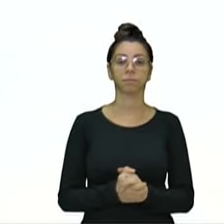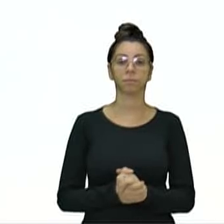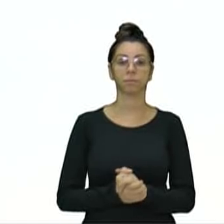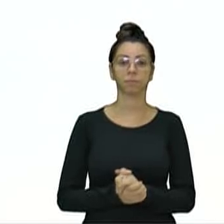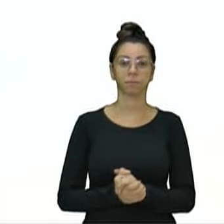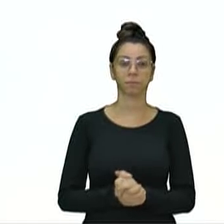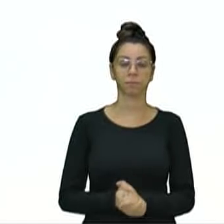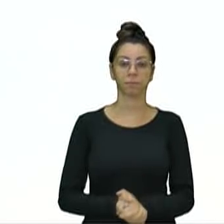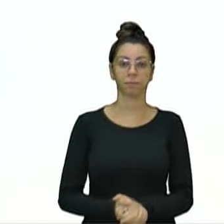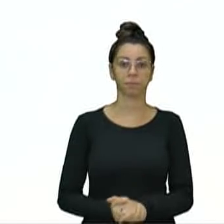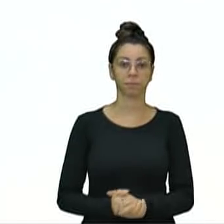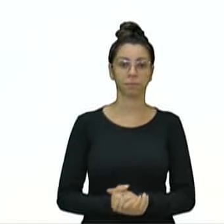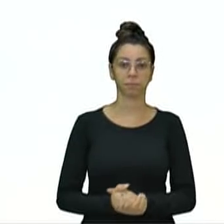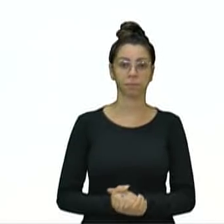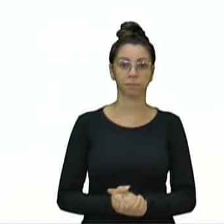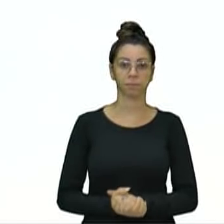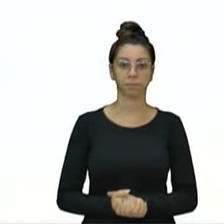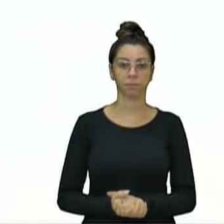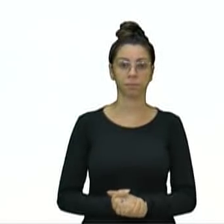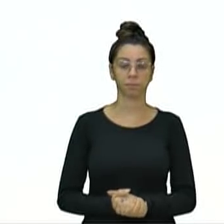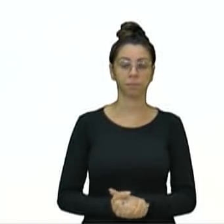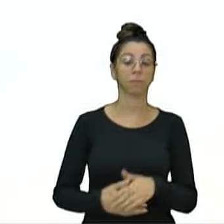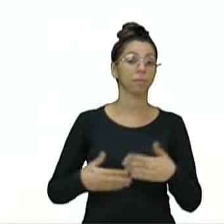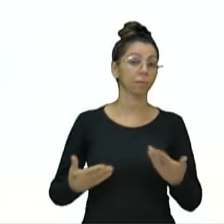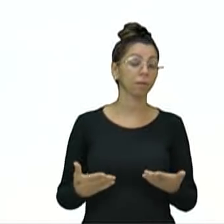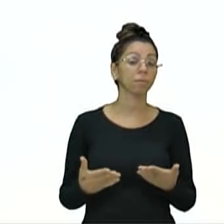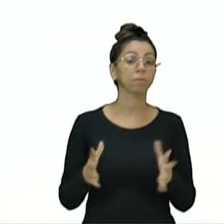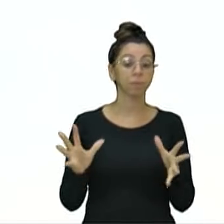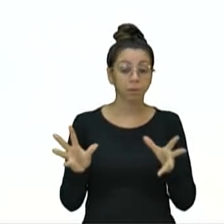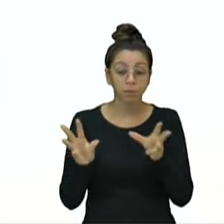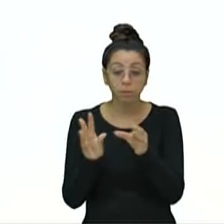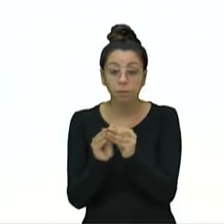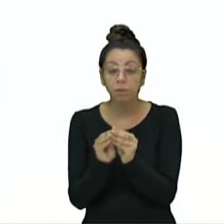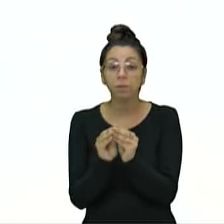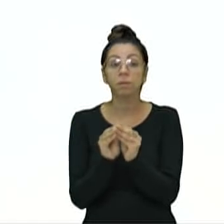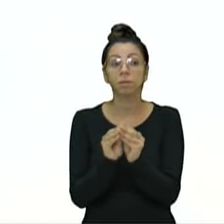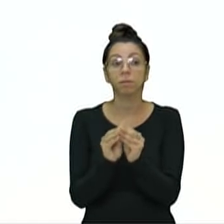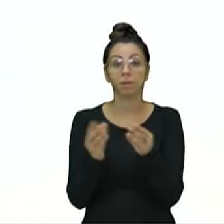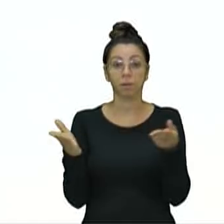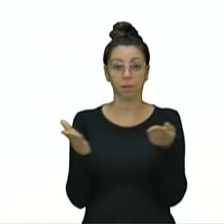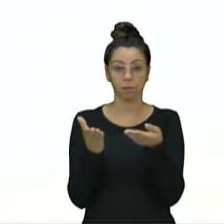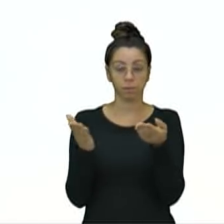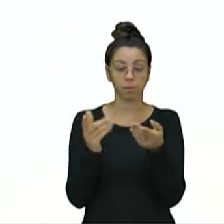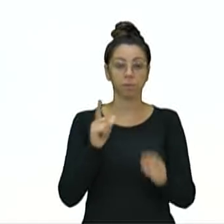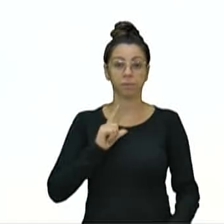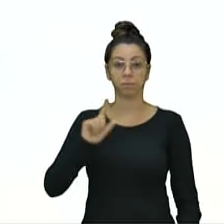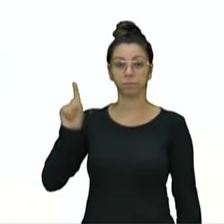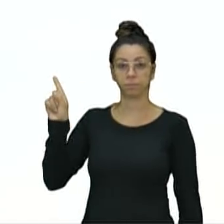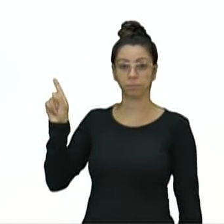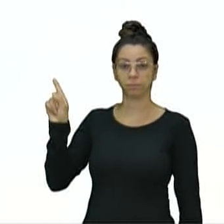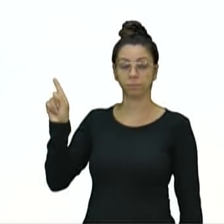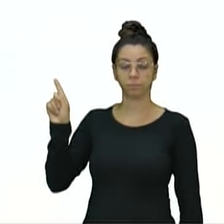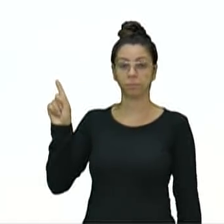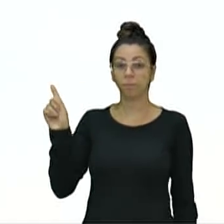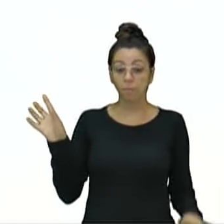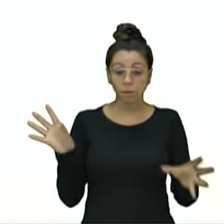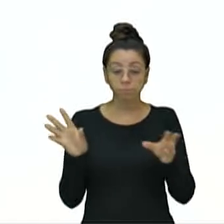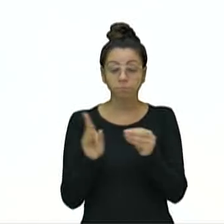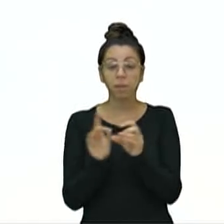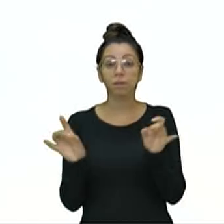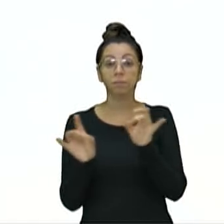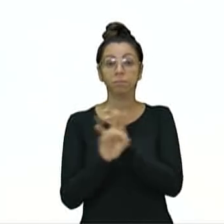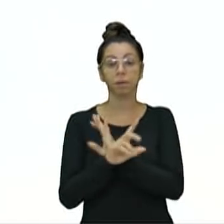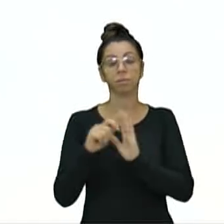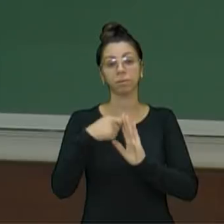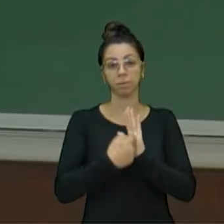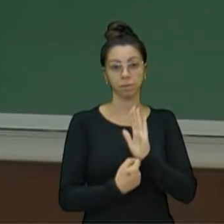didn't permit when she was a child. Então, para resumir, ó, veja que agora ele coloca essa linking word para fazer o fechamento do